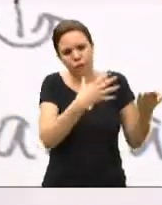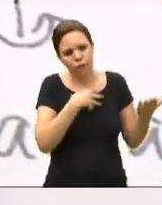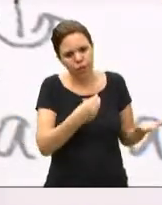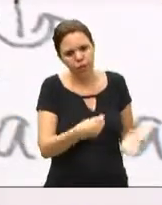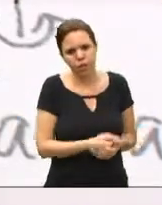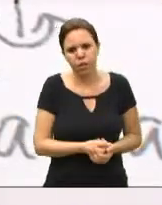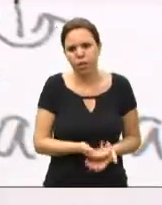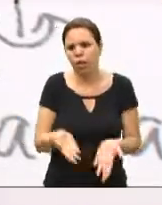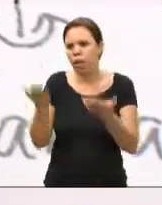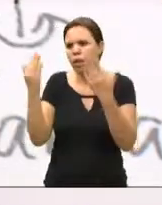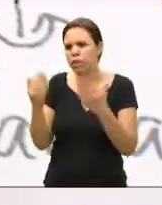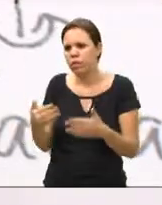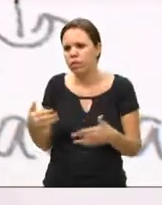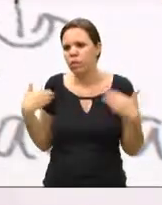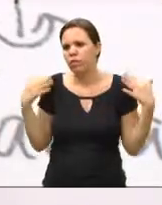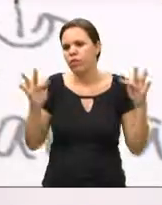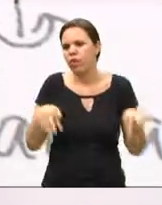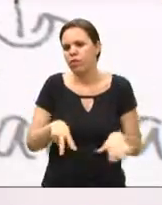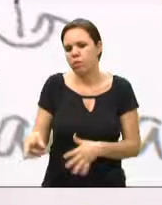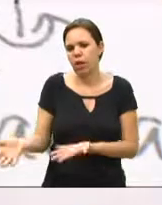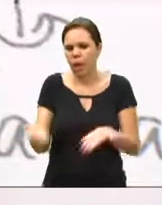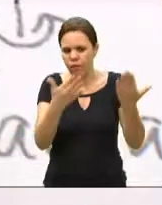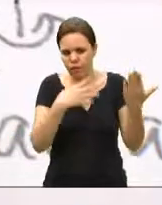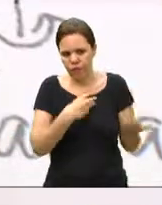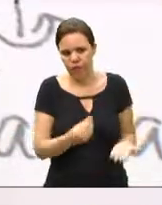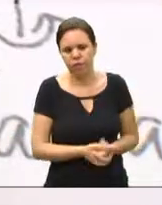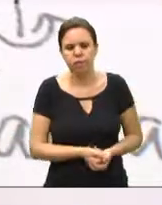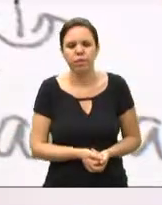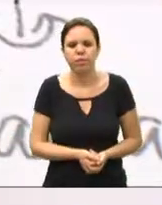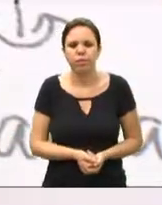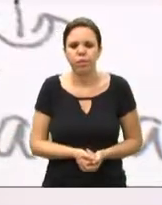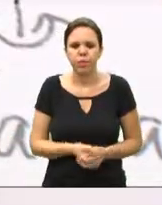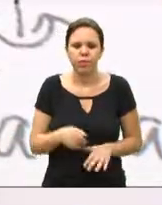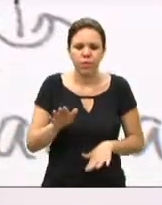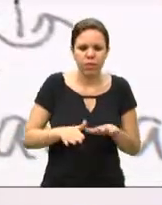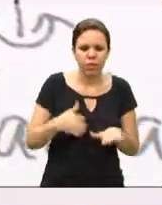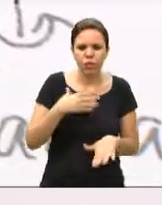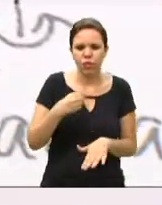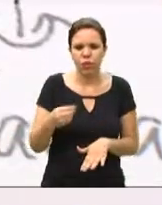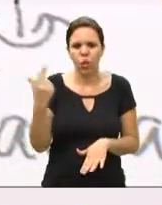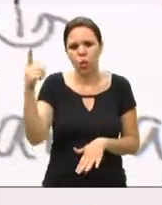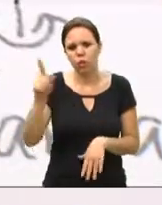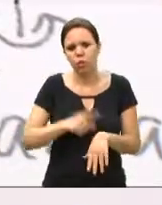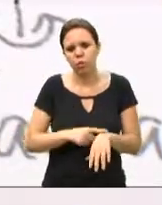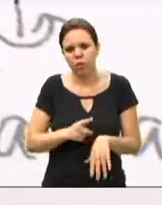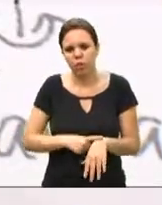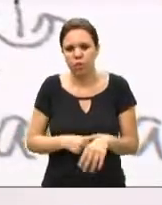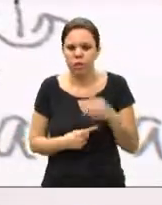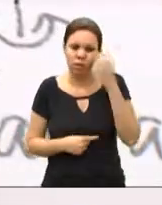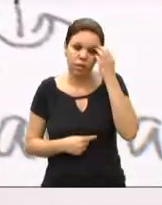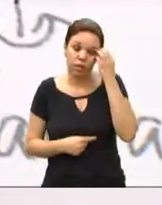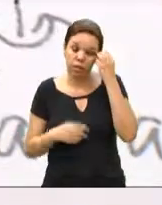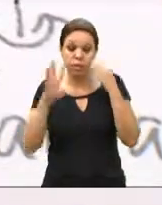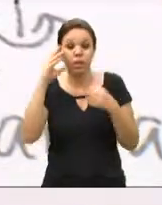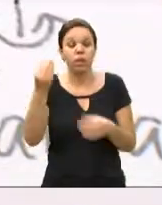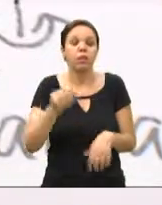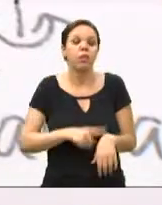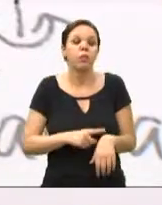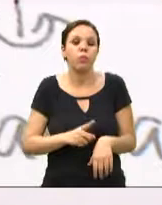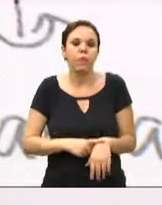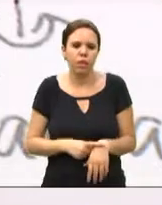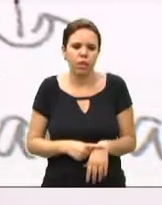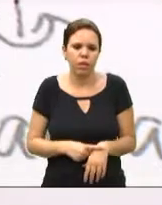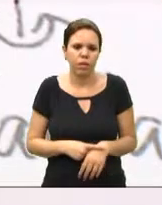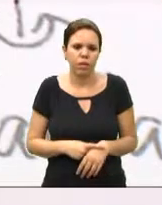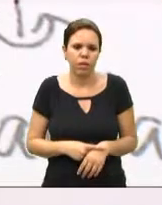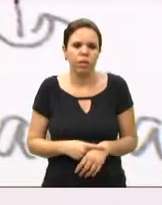filho. Ah, quer sair para viajar no final de semana, às vezes quer carregar o filho. E às vezes o filho está num outro momento, né? Então assim, entender o momento do filho,